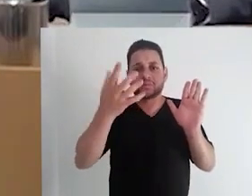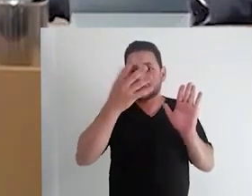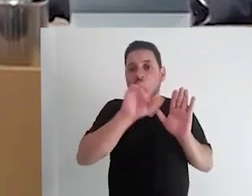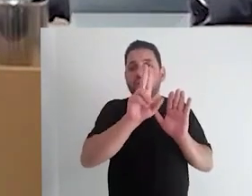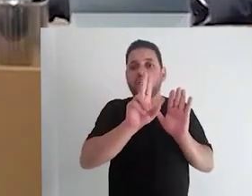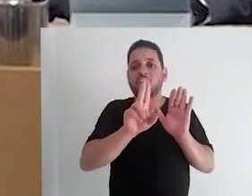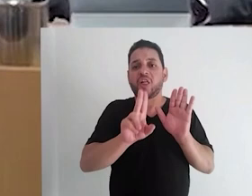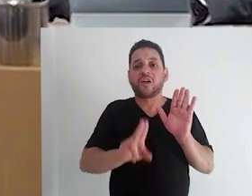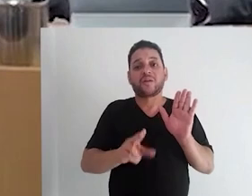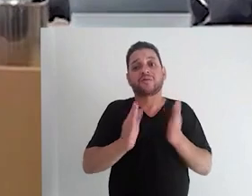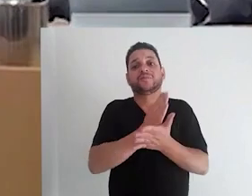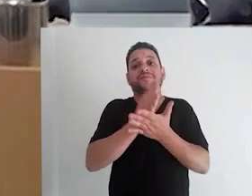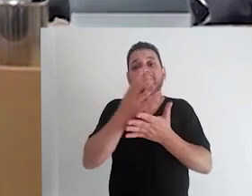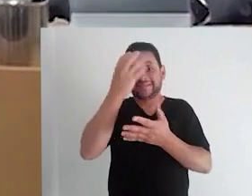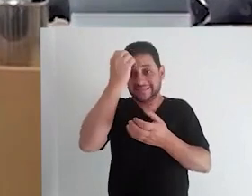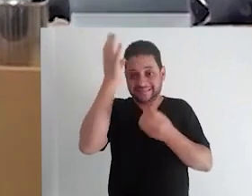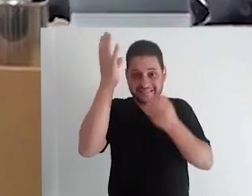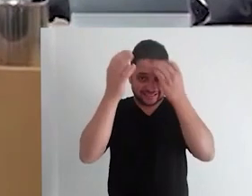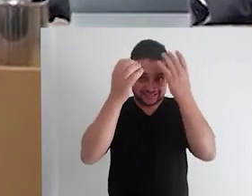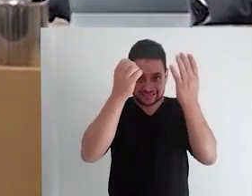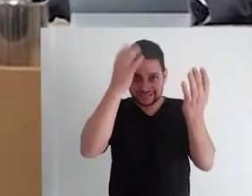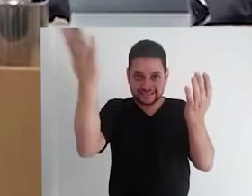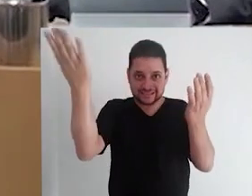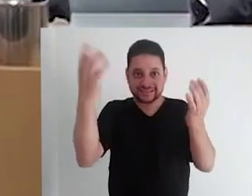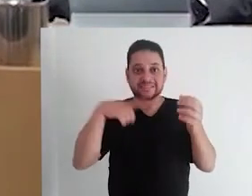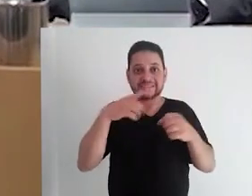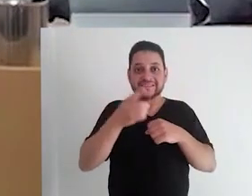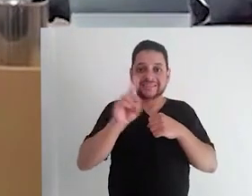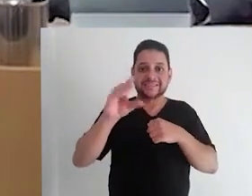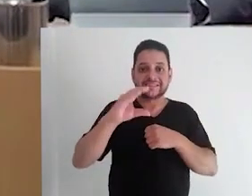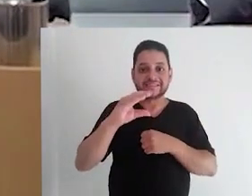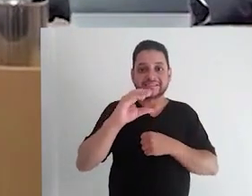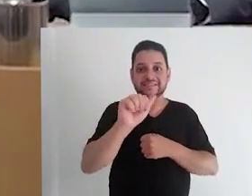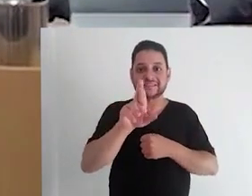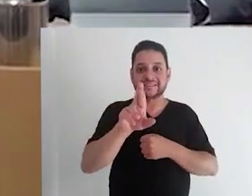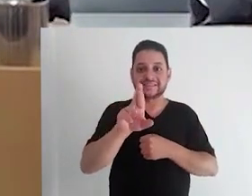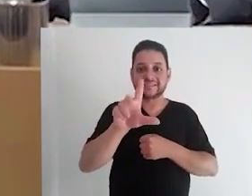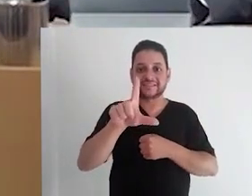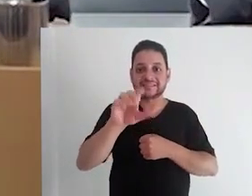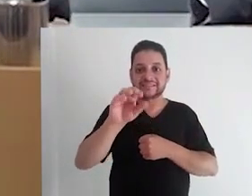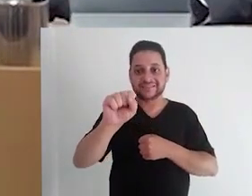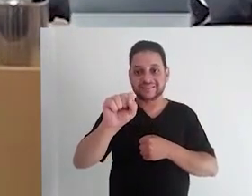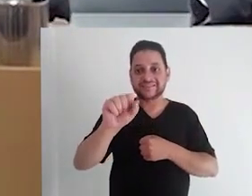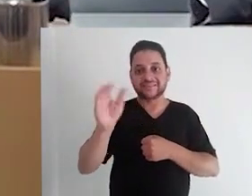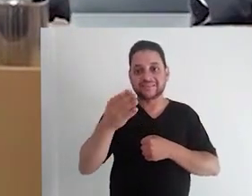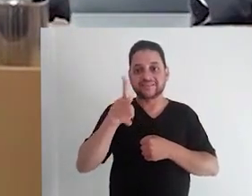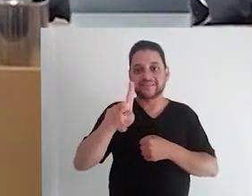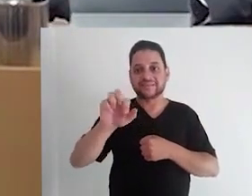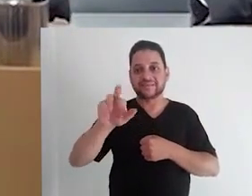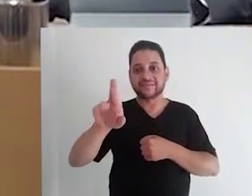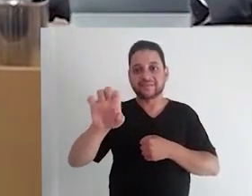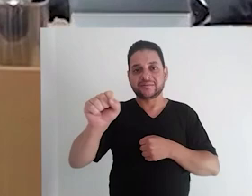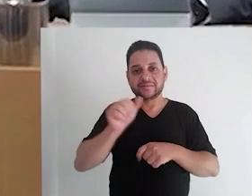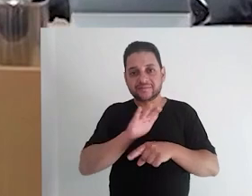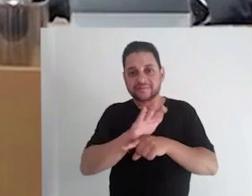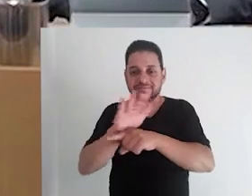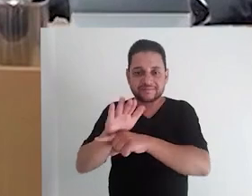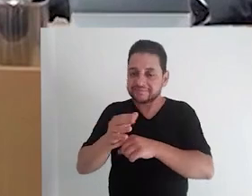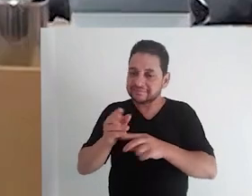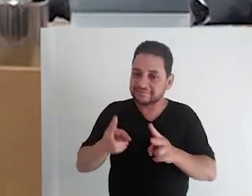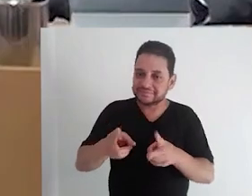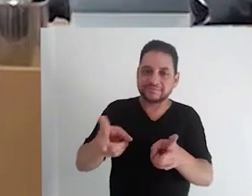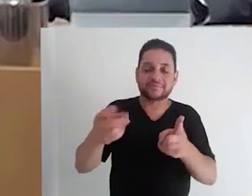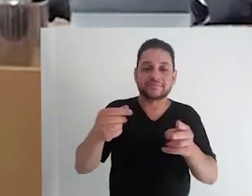de alguns, né? O doutor Carlos Pérez também, que aqui estou vendo presente, que nos ajudou desde sempre. Aqui, esta mesa,